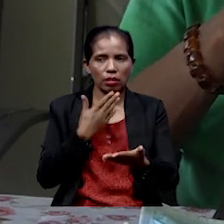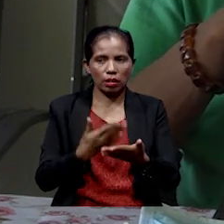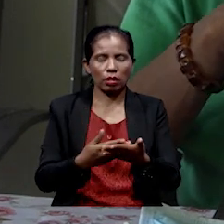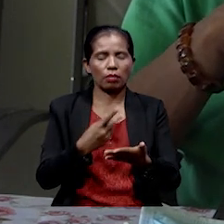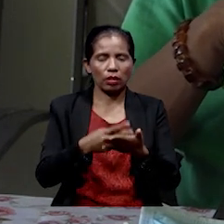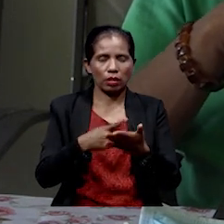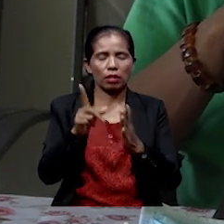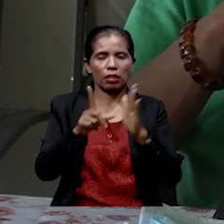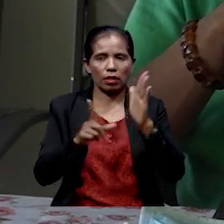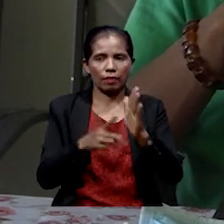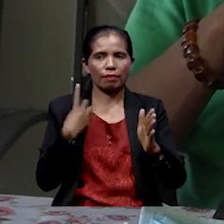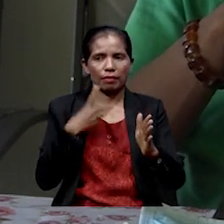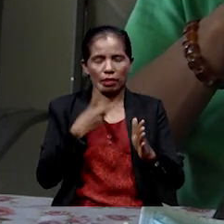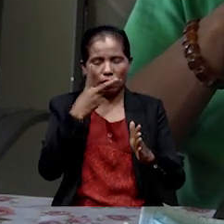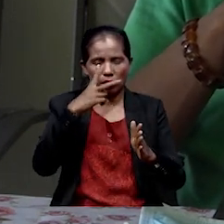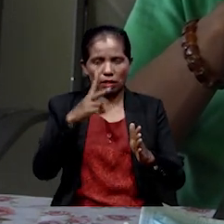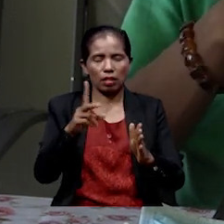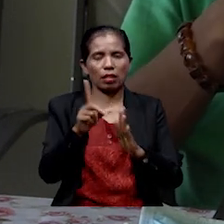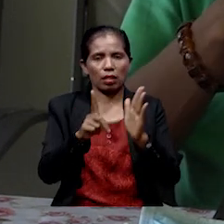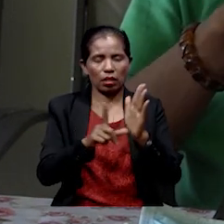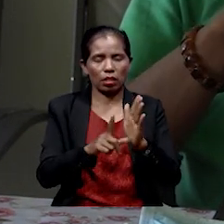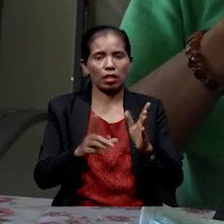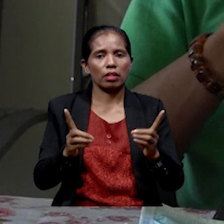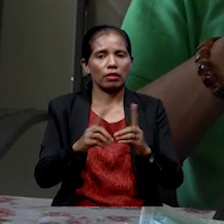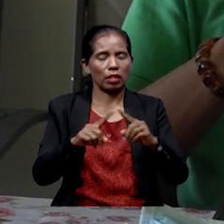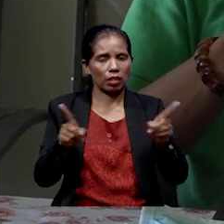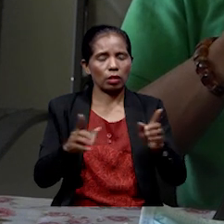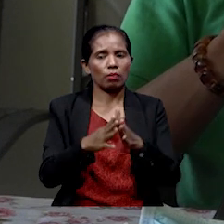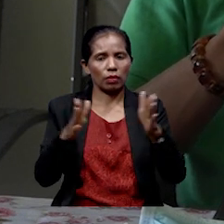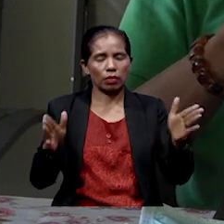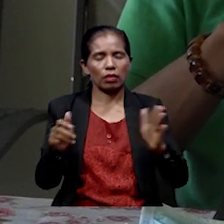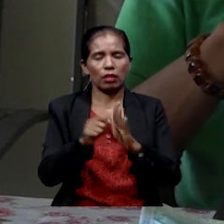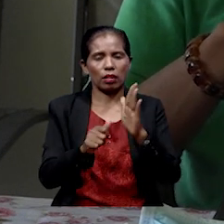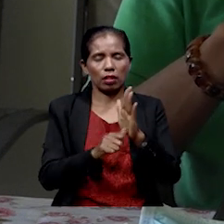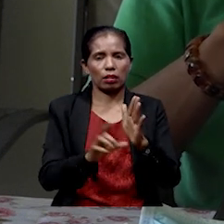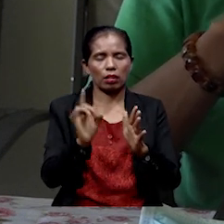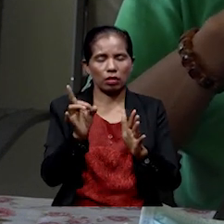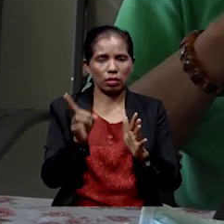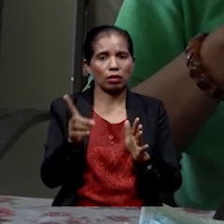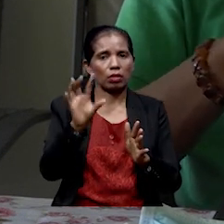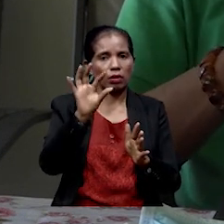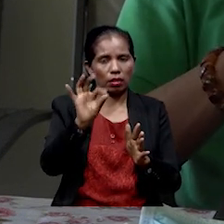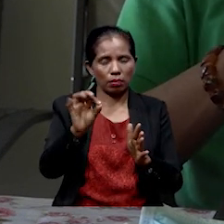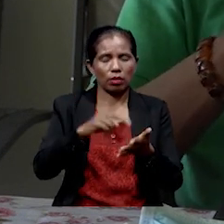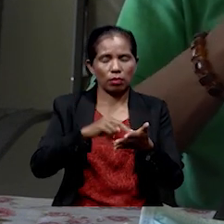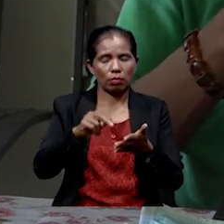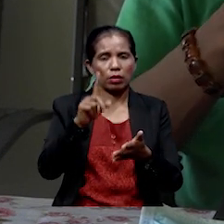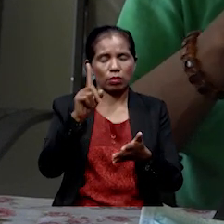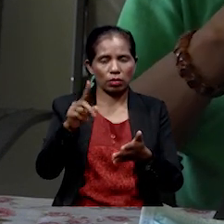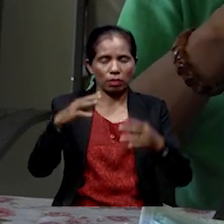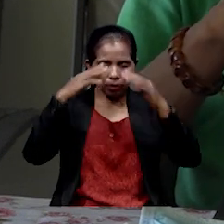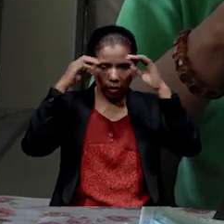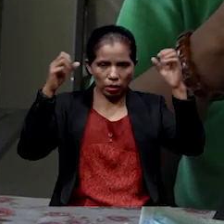E teremos a contradição boa para o Inva. E artigo 79, número 1, colia com o presidente da